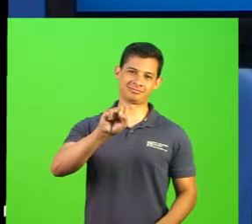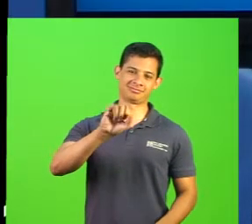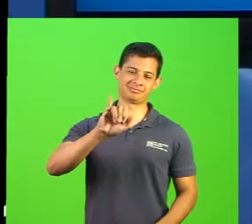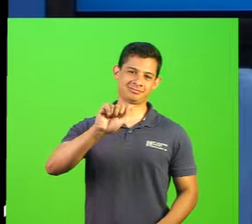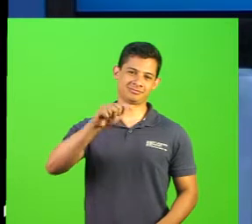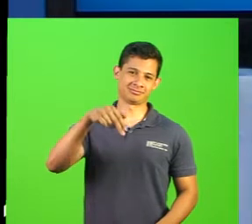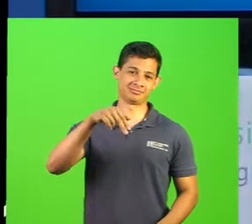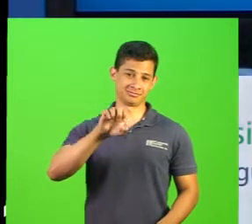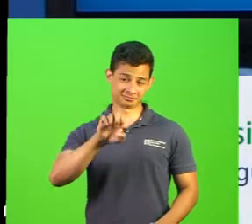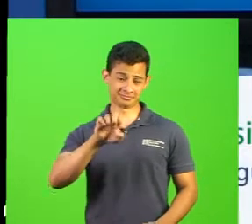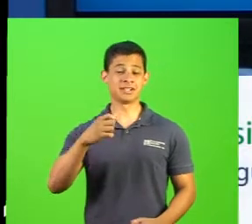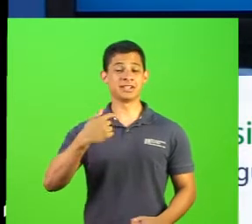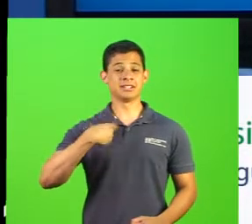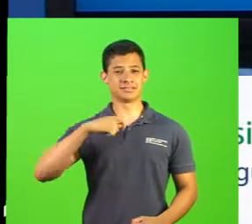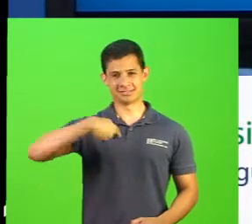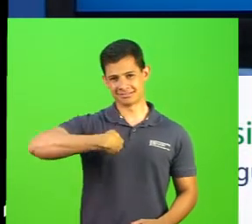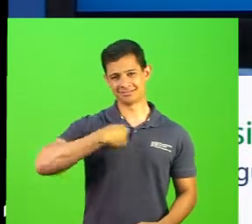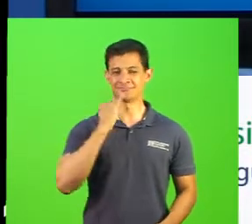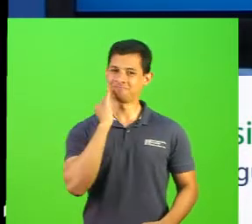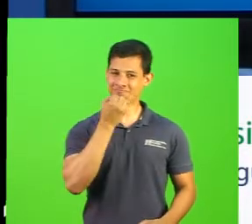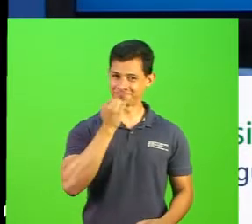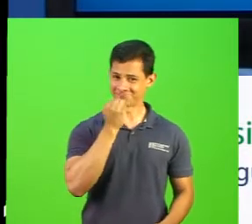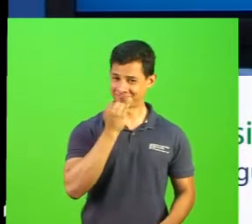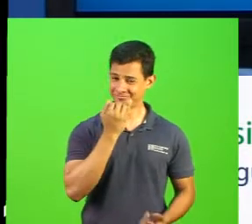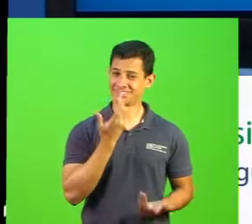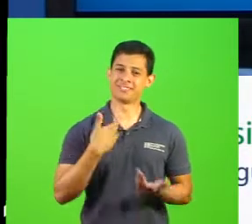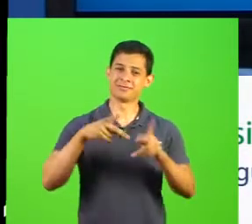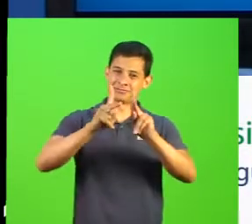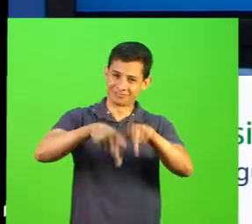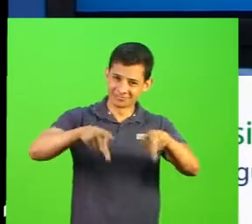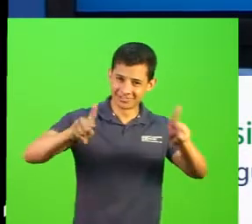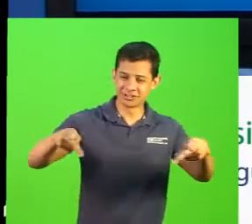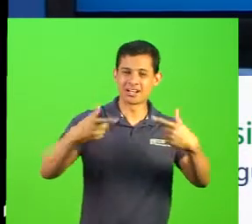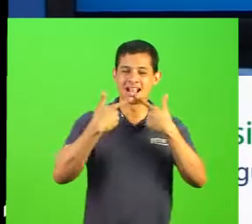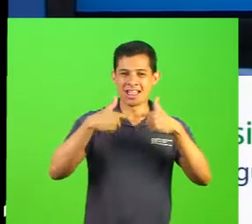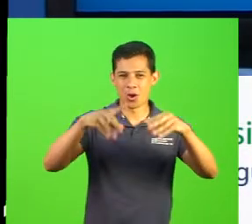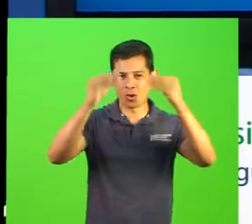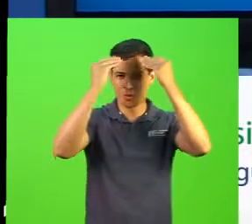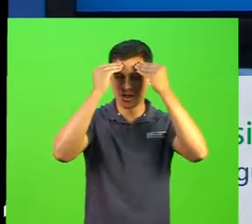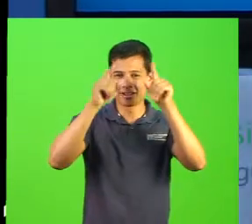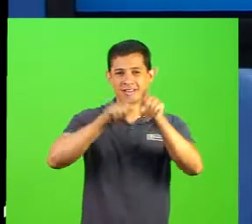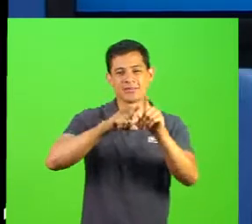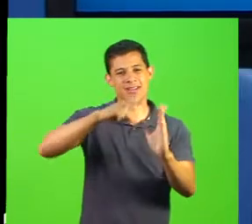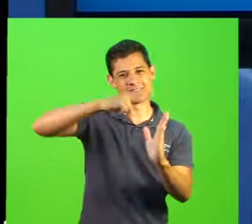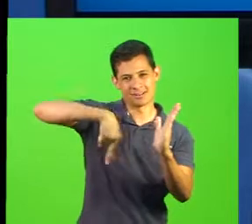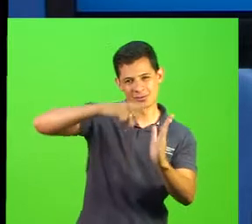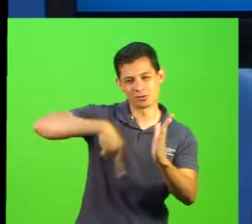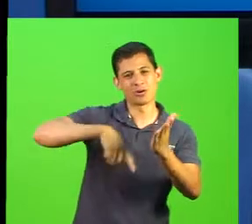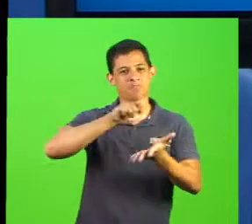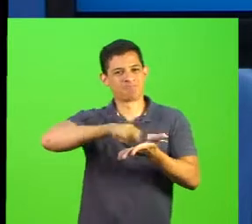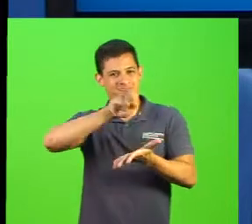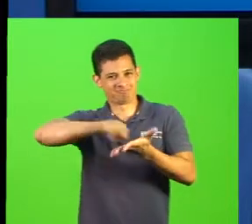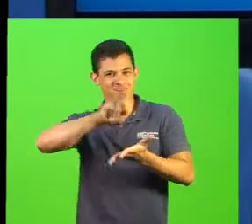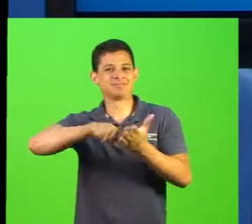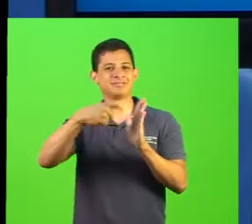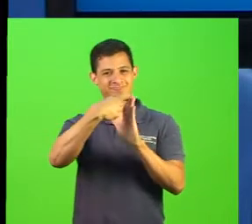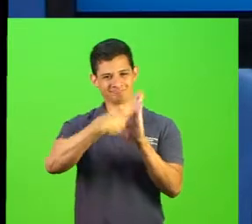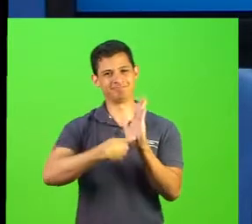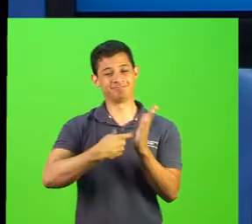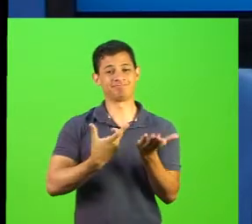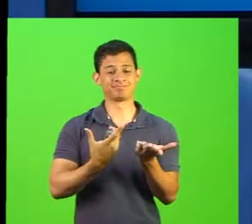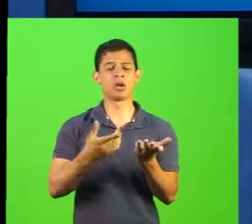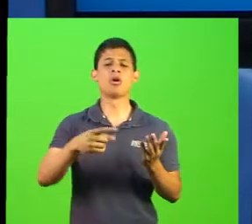Meu nome é Josiane Costa, serei professora da disciplina Linguagem, Leitura e Produção de Textos.